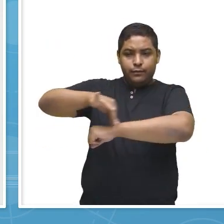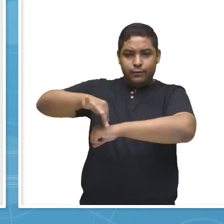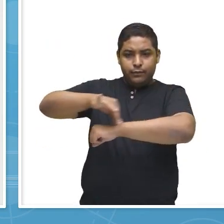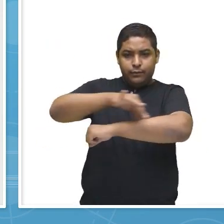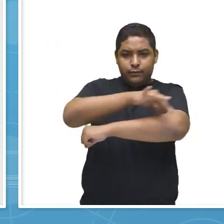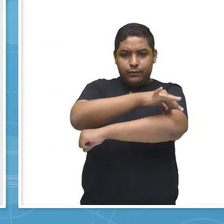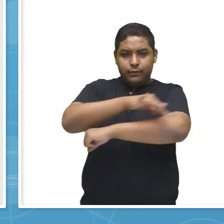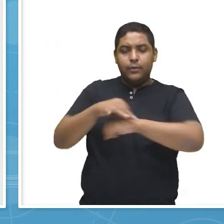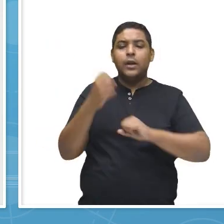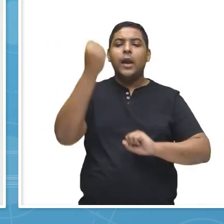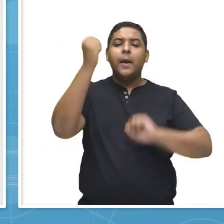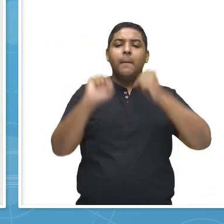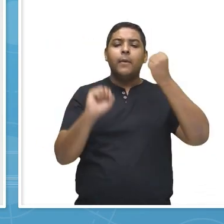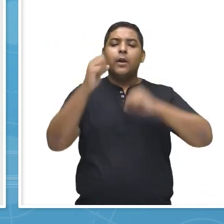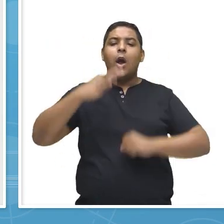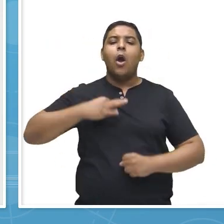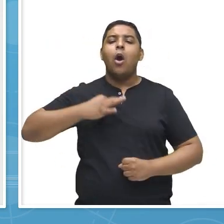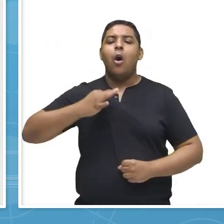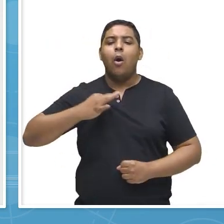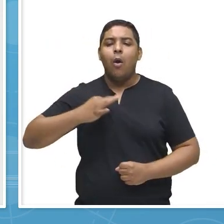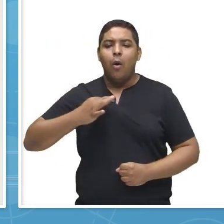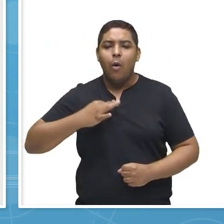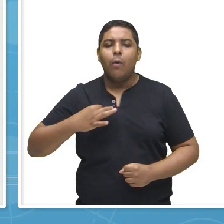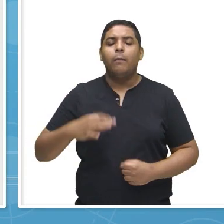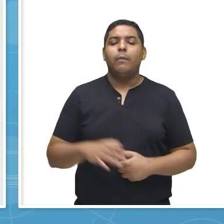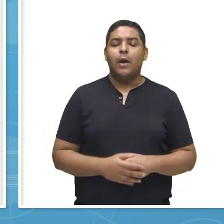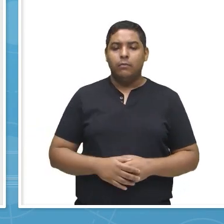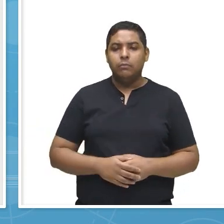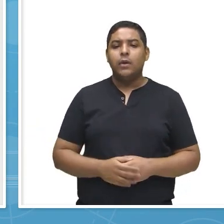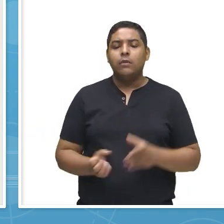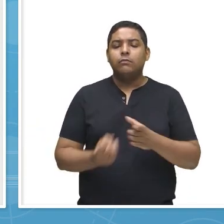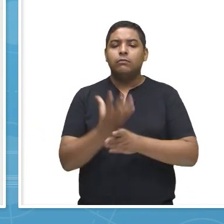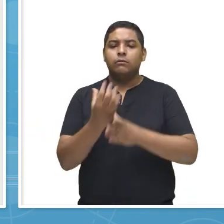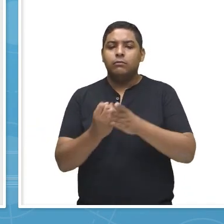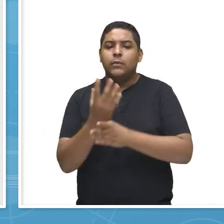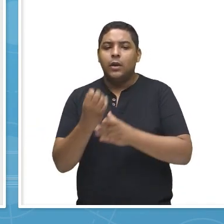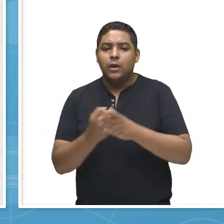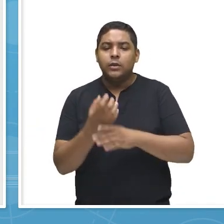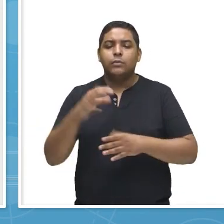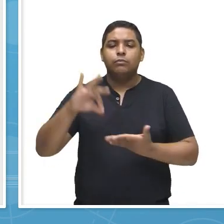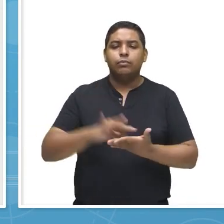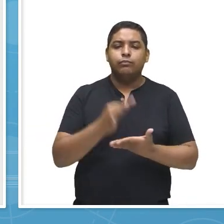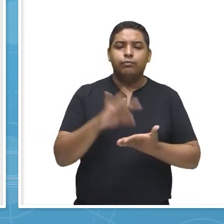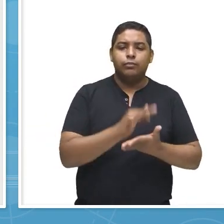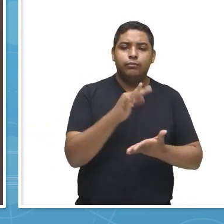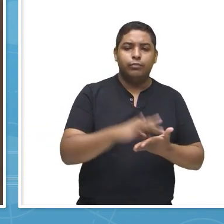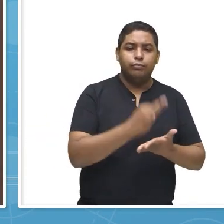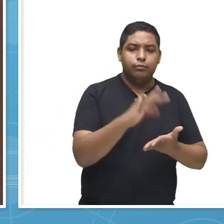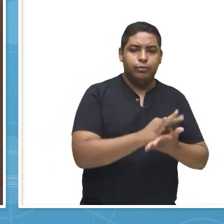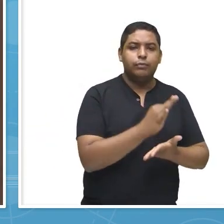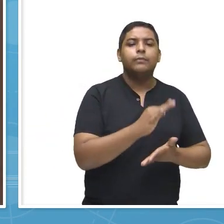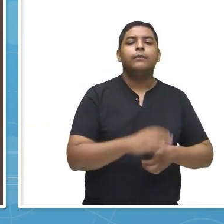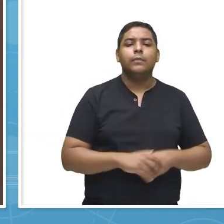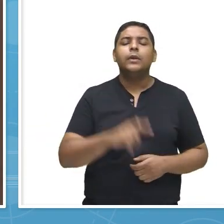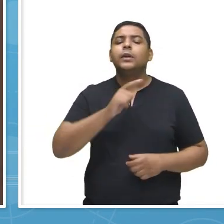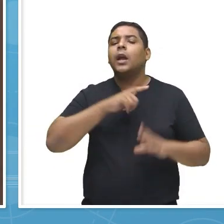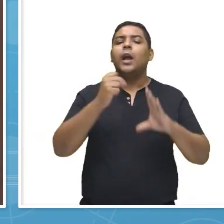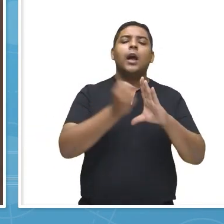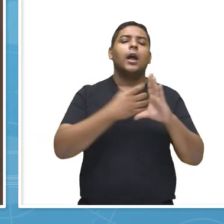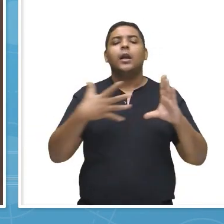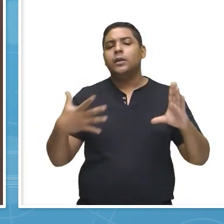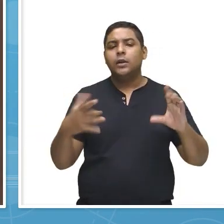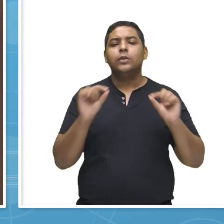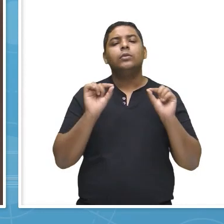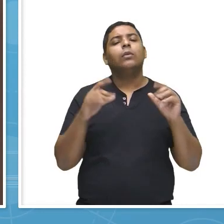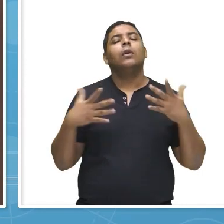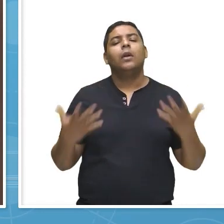têxtil, tá bom? Então o sistema capitalista ele tem como característica, né, um comando